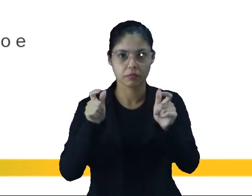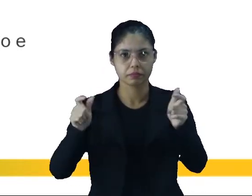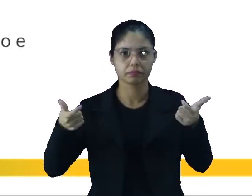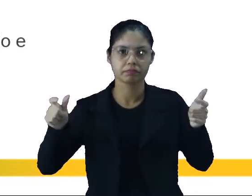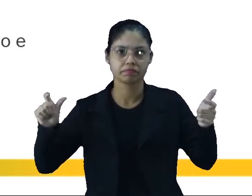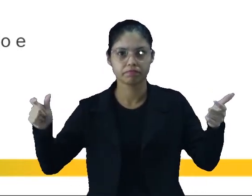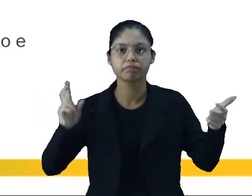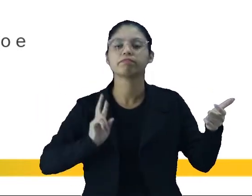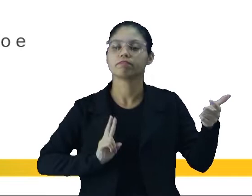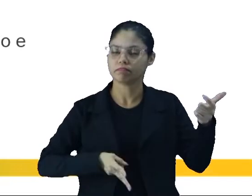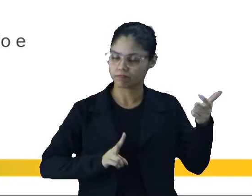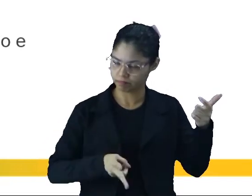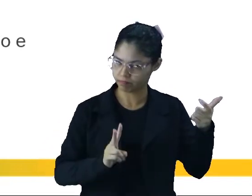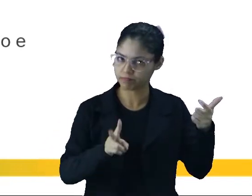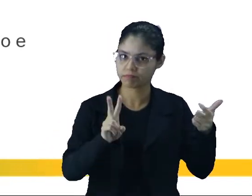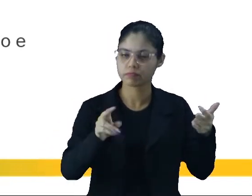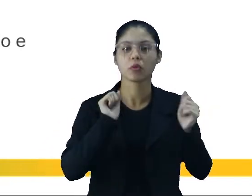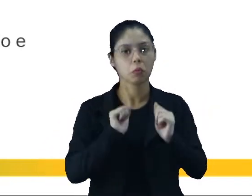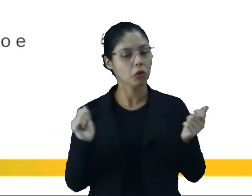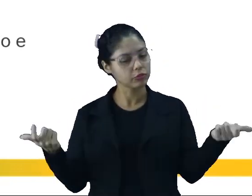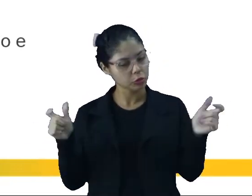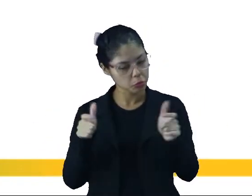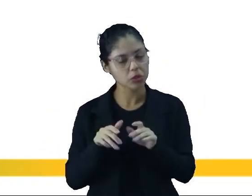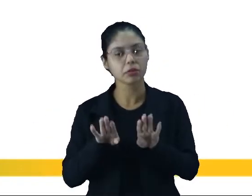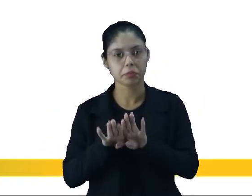constante. Pode decrescer também, tá?